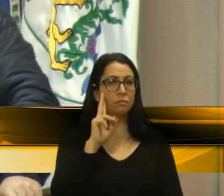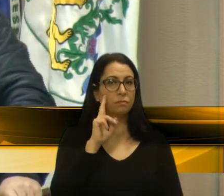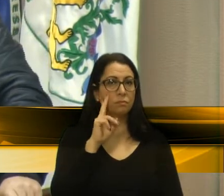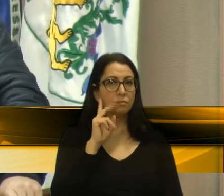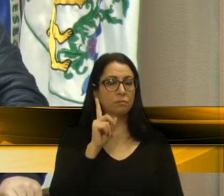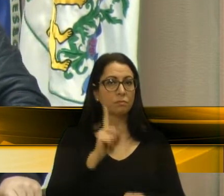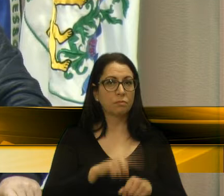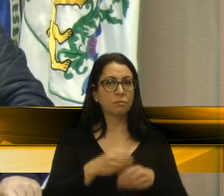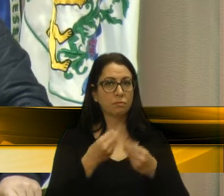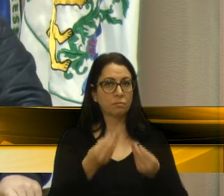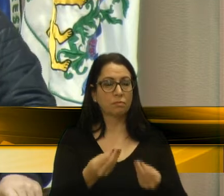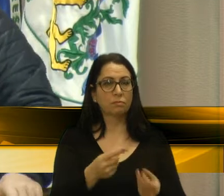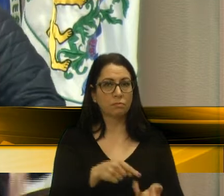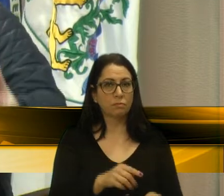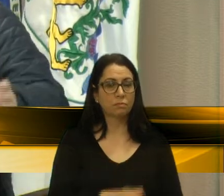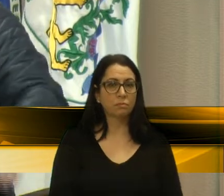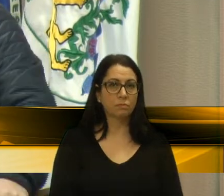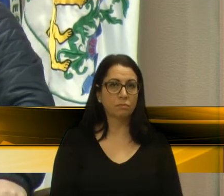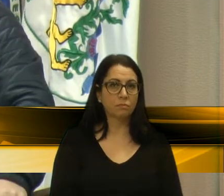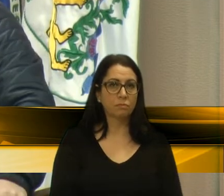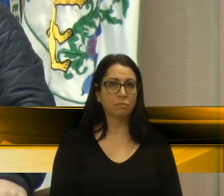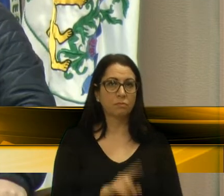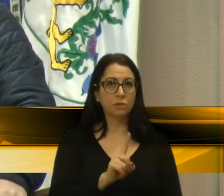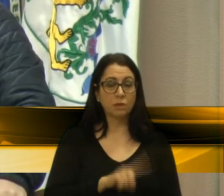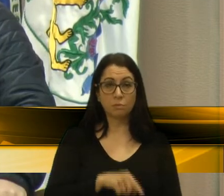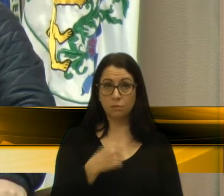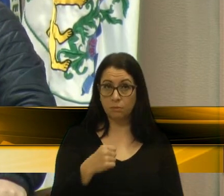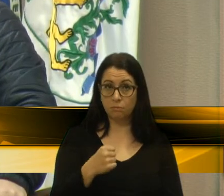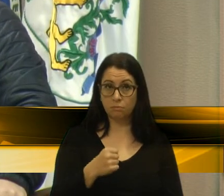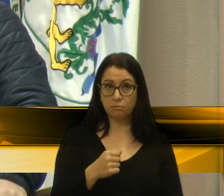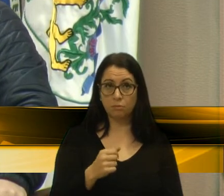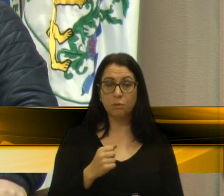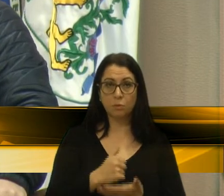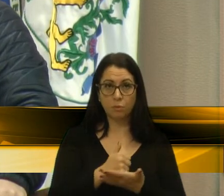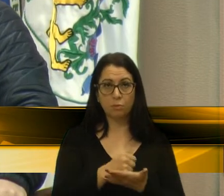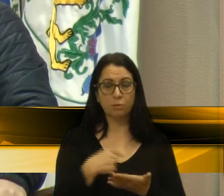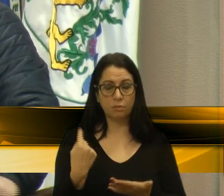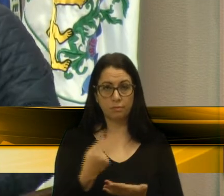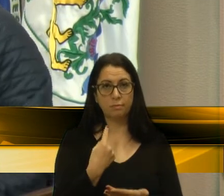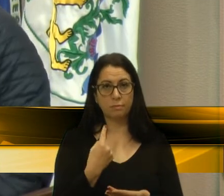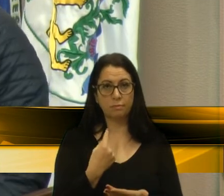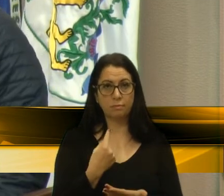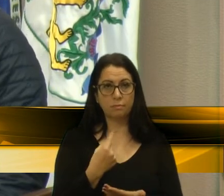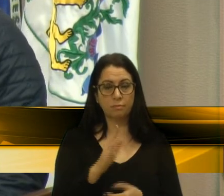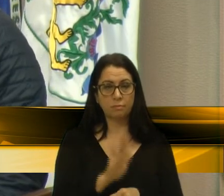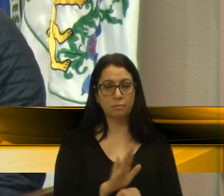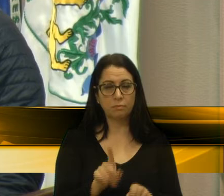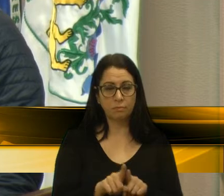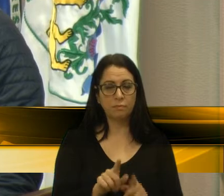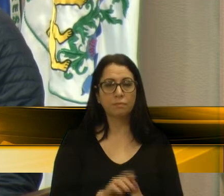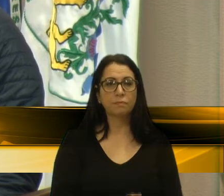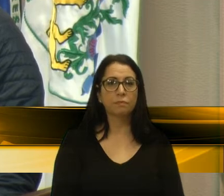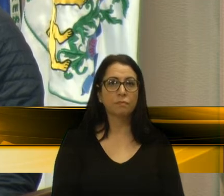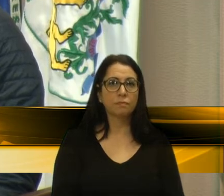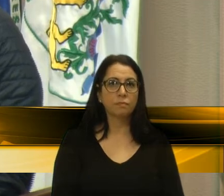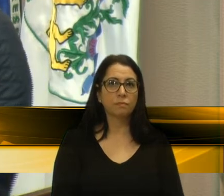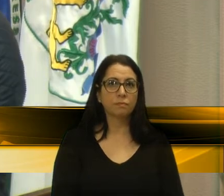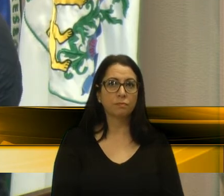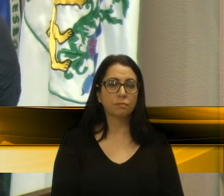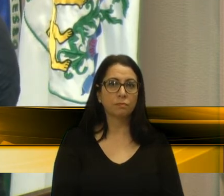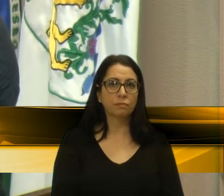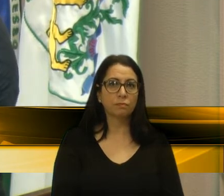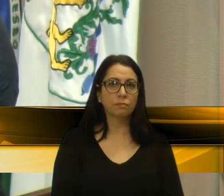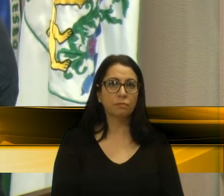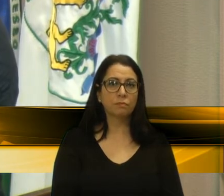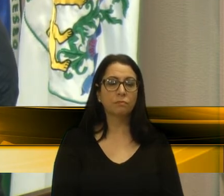do espaço, vereador. Sempre que precisar, o senhor conte com a nossa colaboração também. Eu